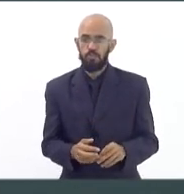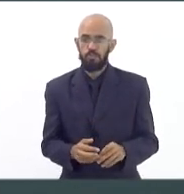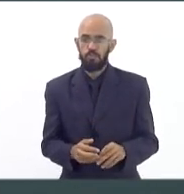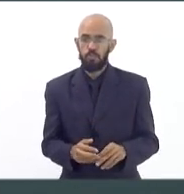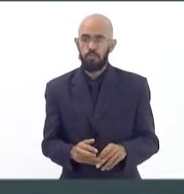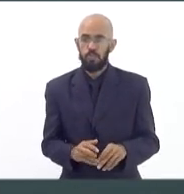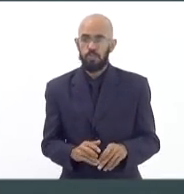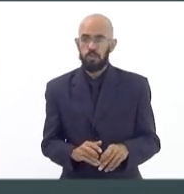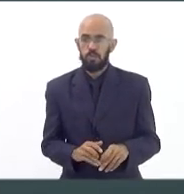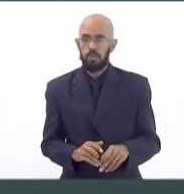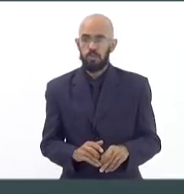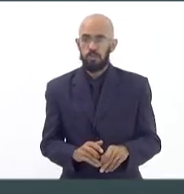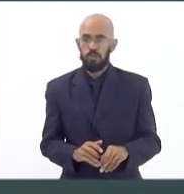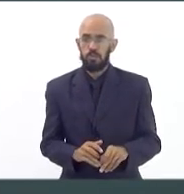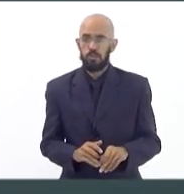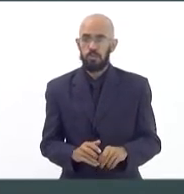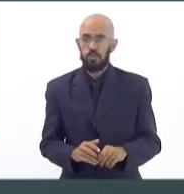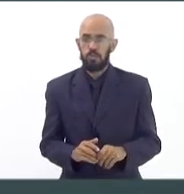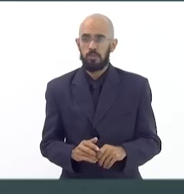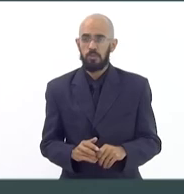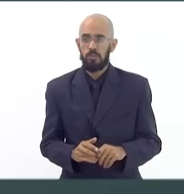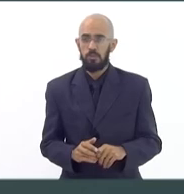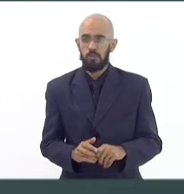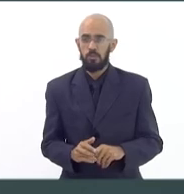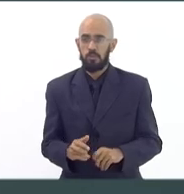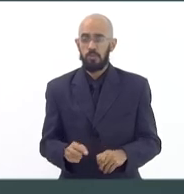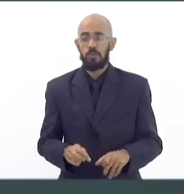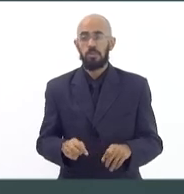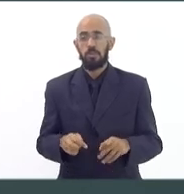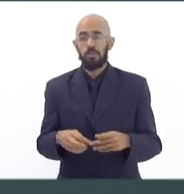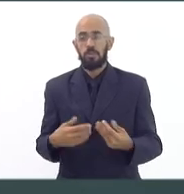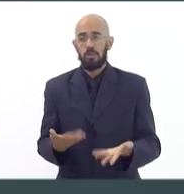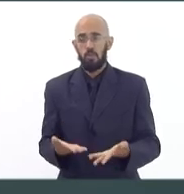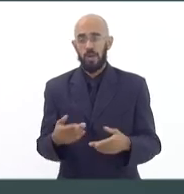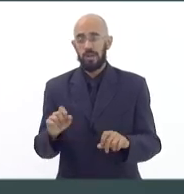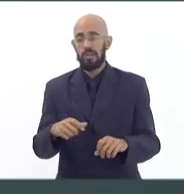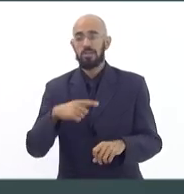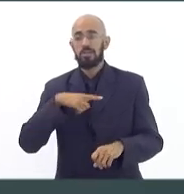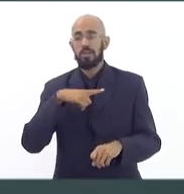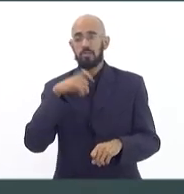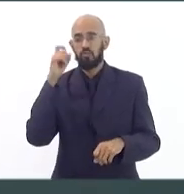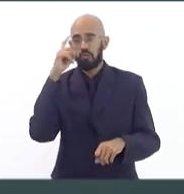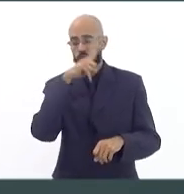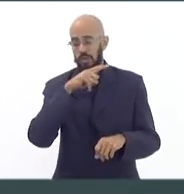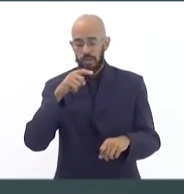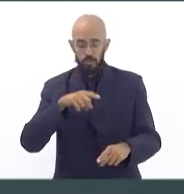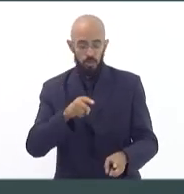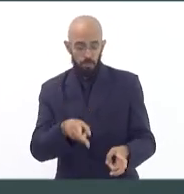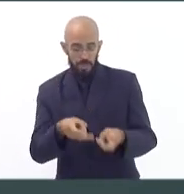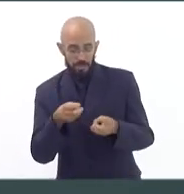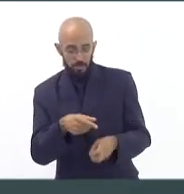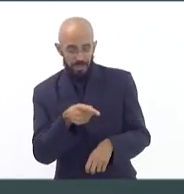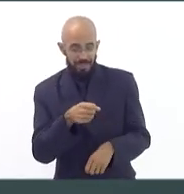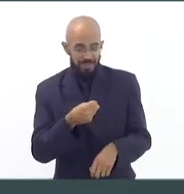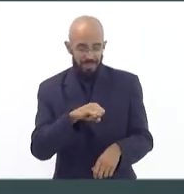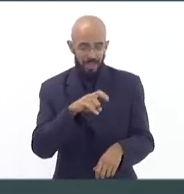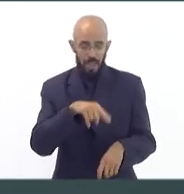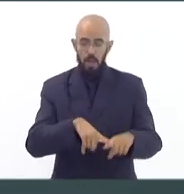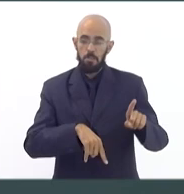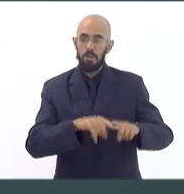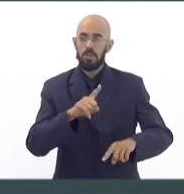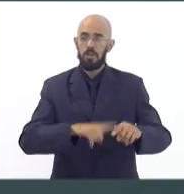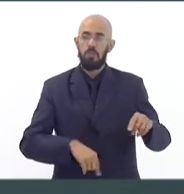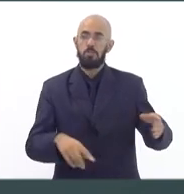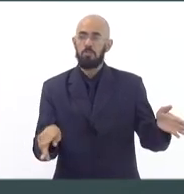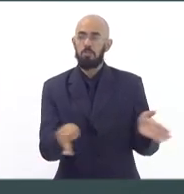o os funcionários representantes das concessionárias têm uma dificuldade é aquele material como sendo